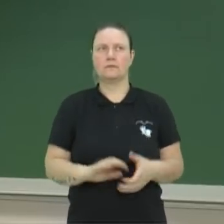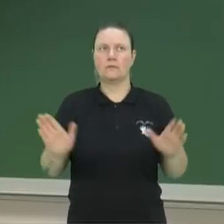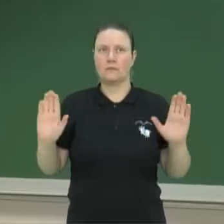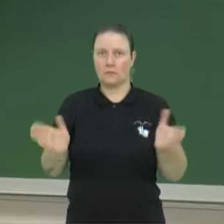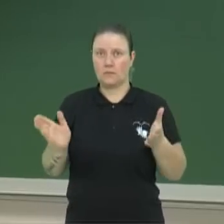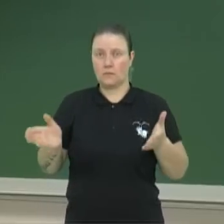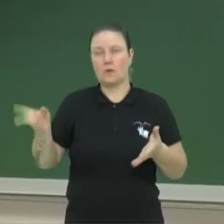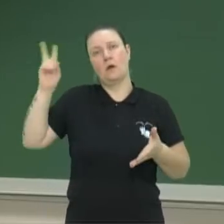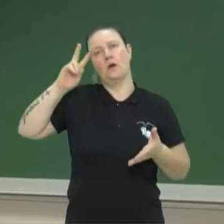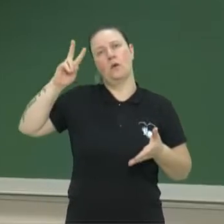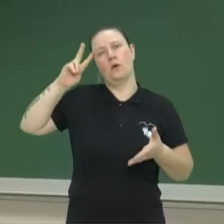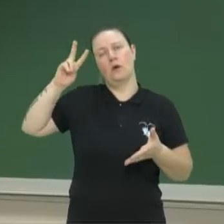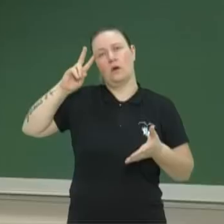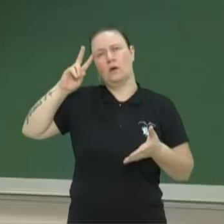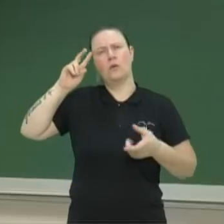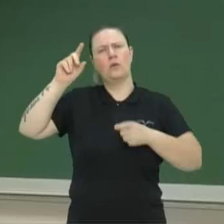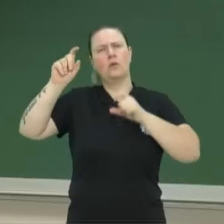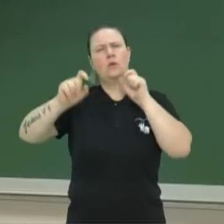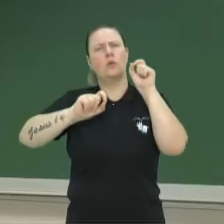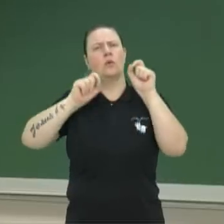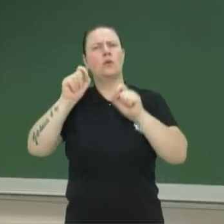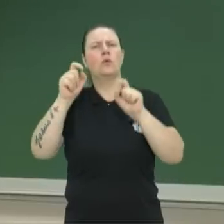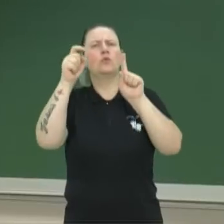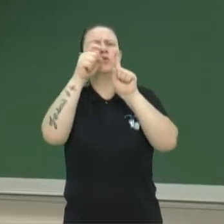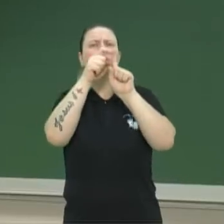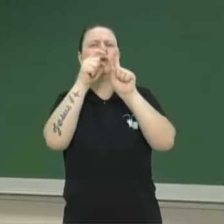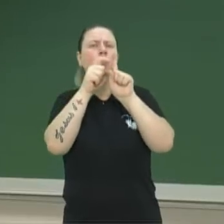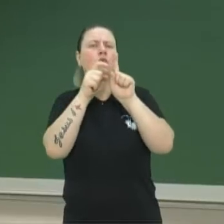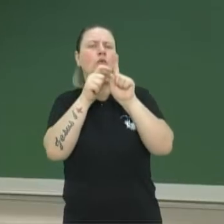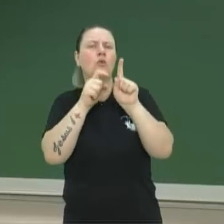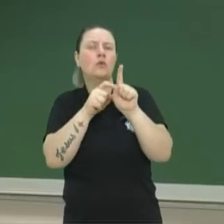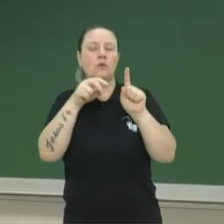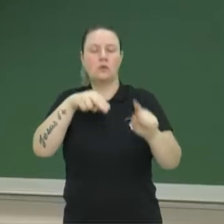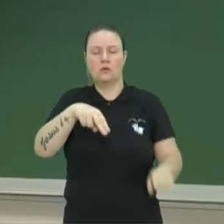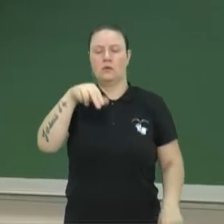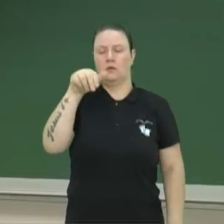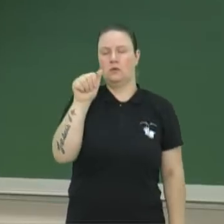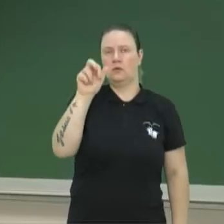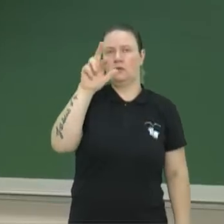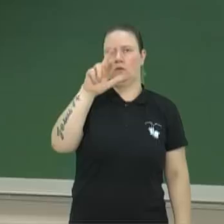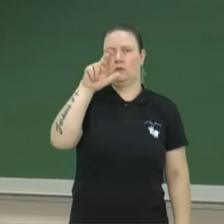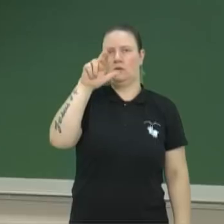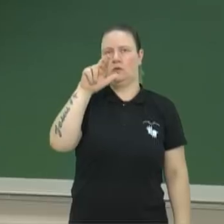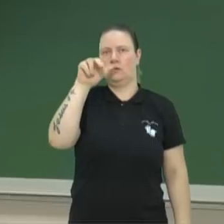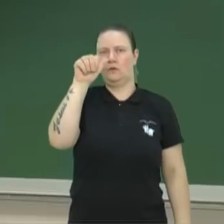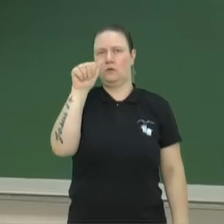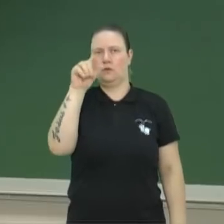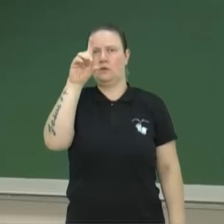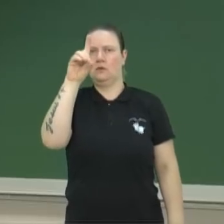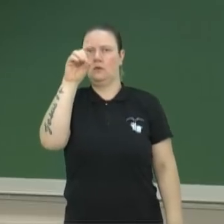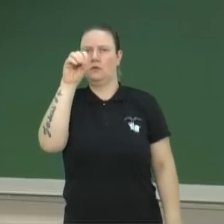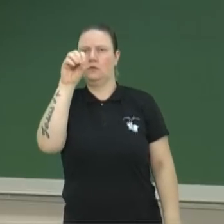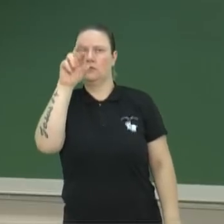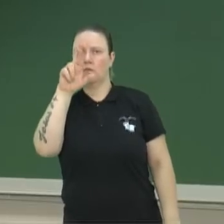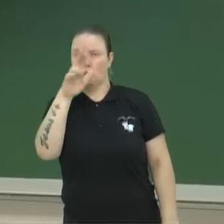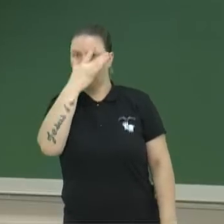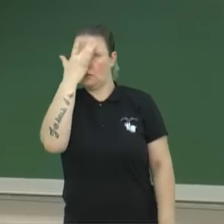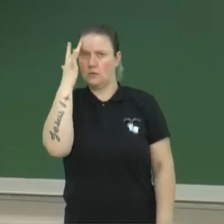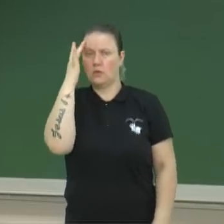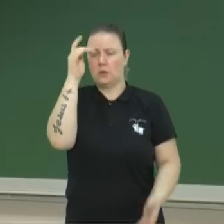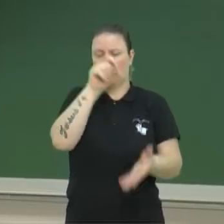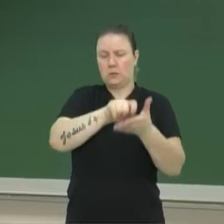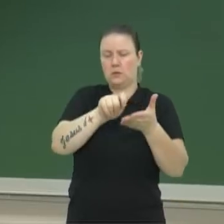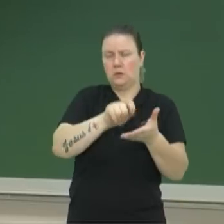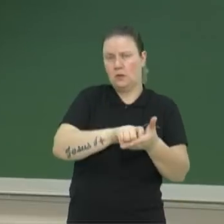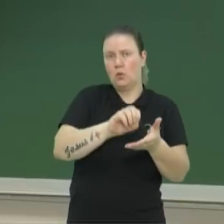vamos relembrar aqui, né, sobre os tipos de narrador, né? Quais são os tipos de narrador que nós temos